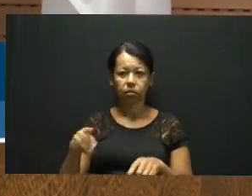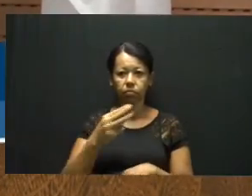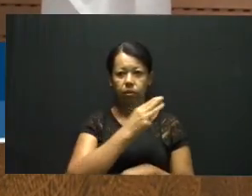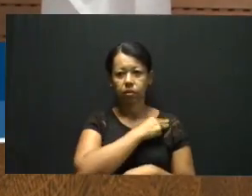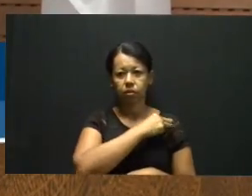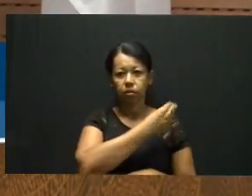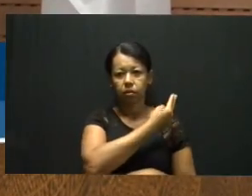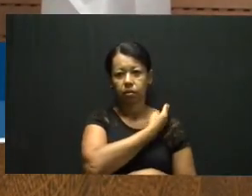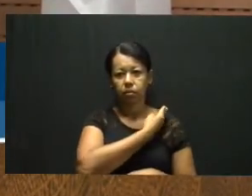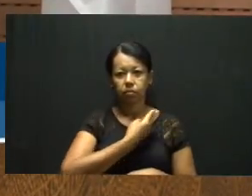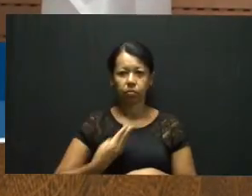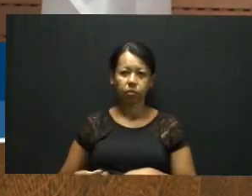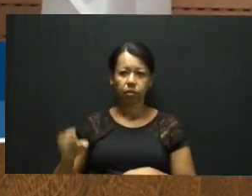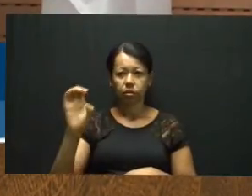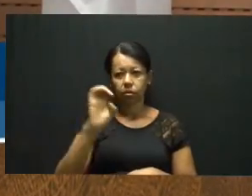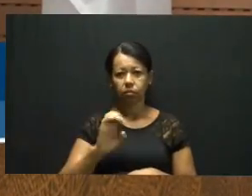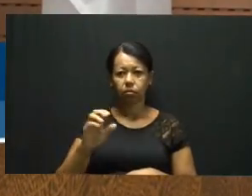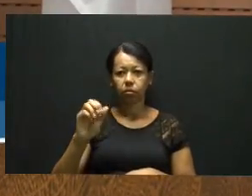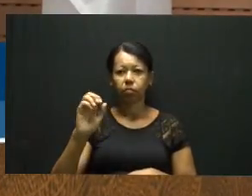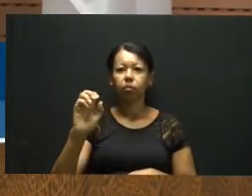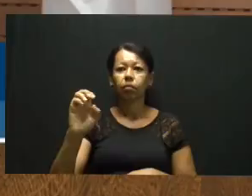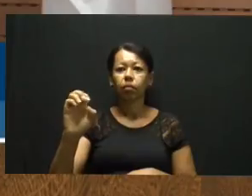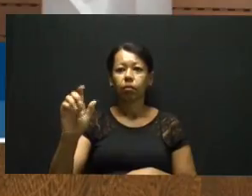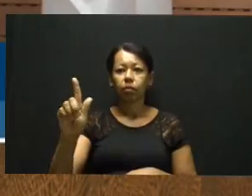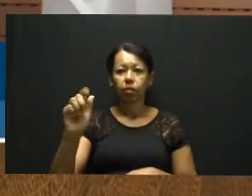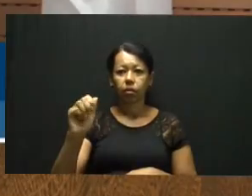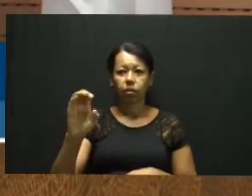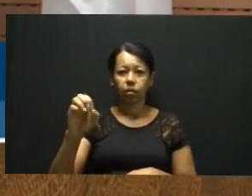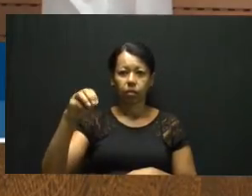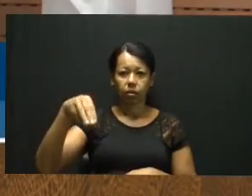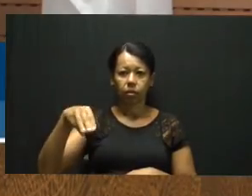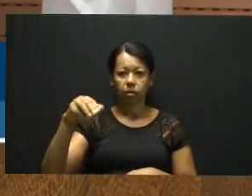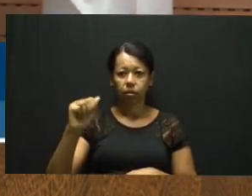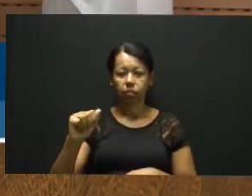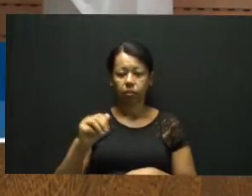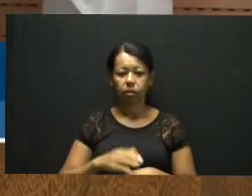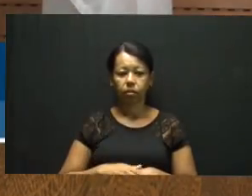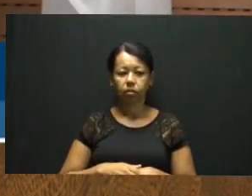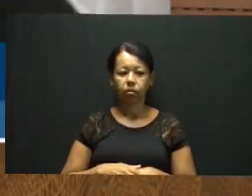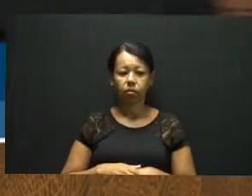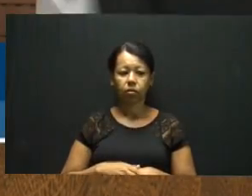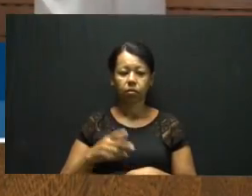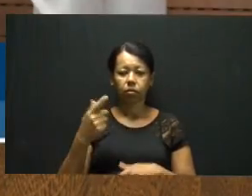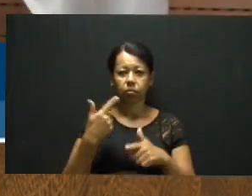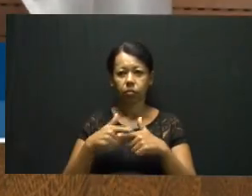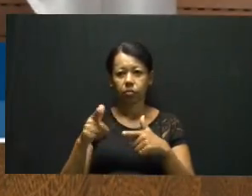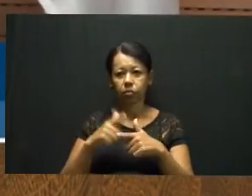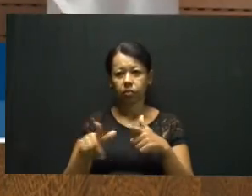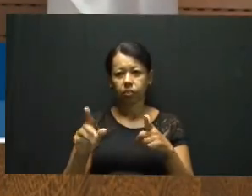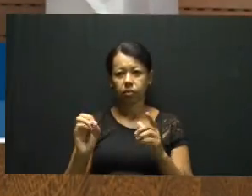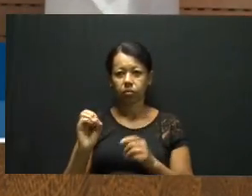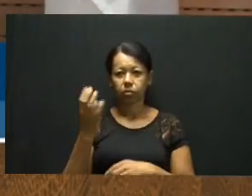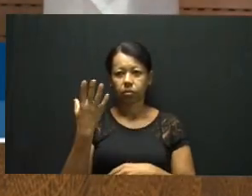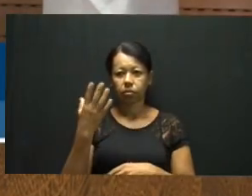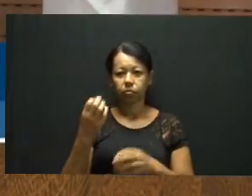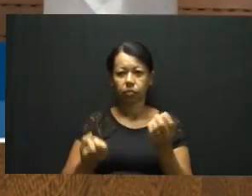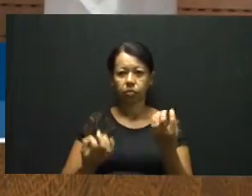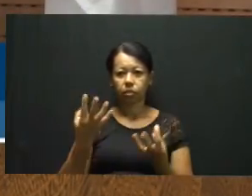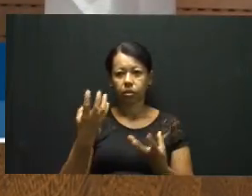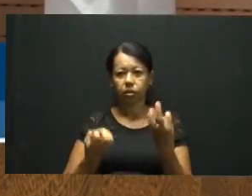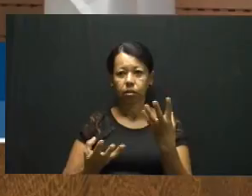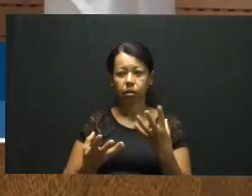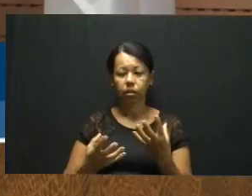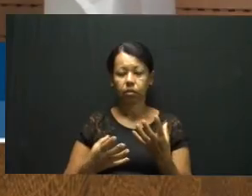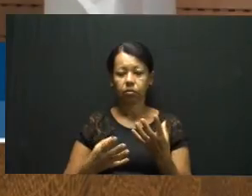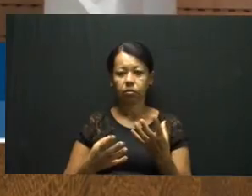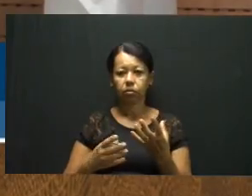Público Estadual, GAEMA, Ultracargo, em relação aos danos causados pelo incêndio que atingiu o terminal